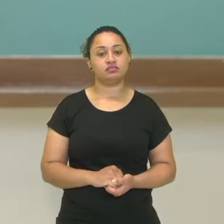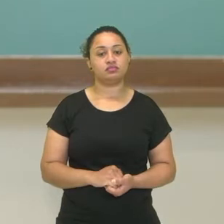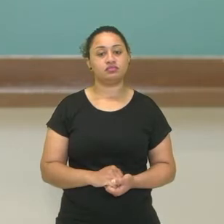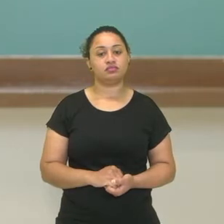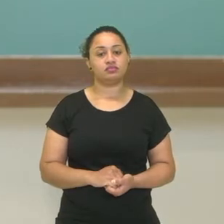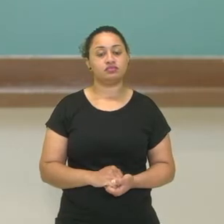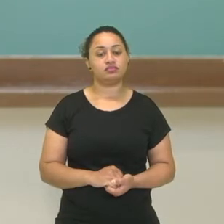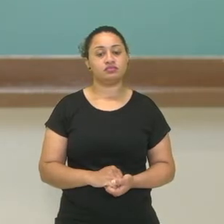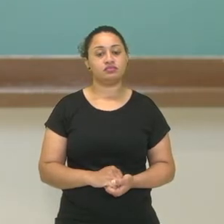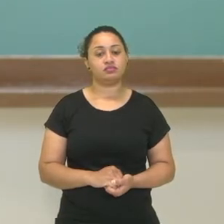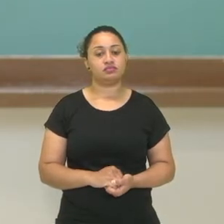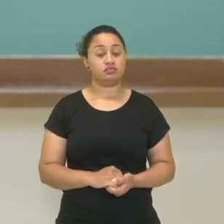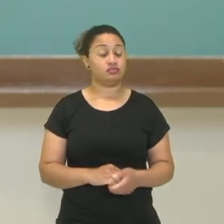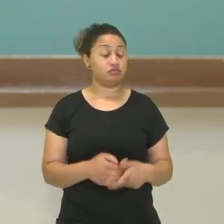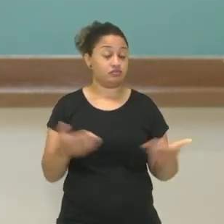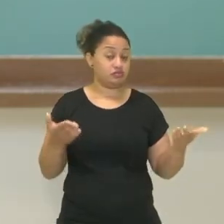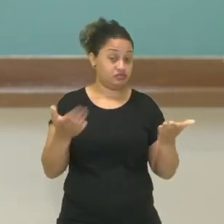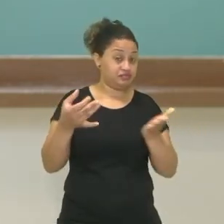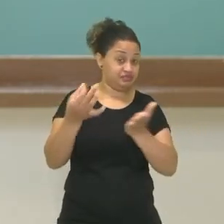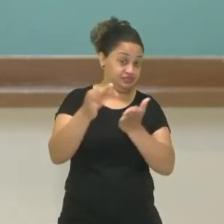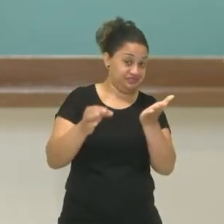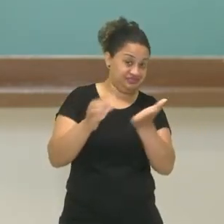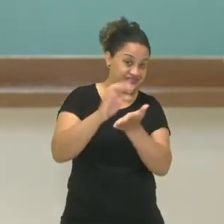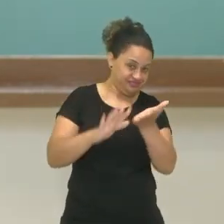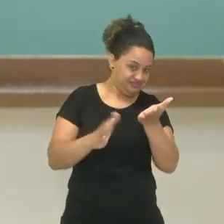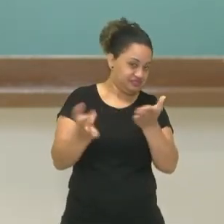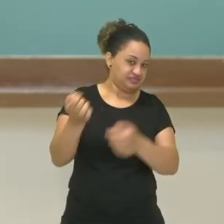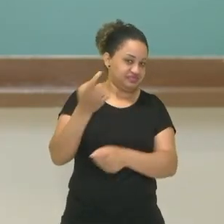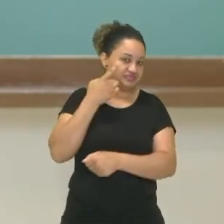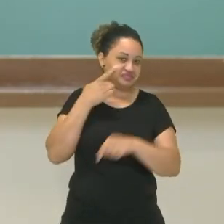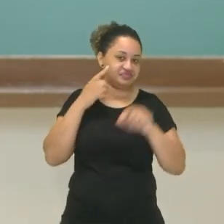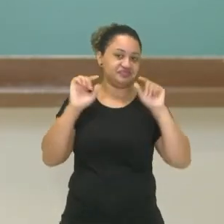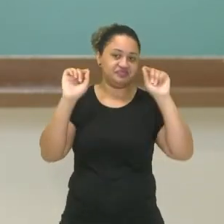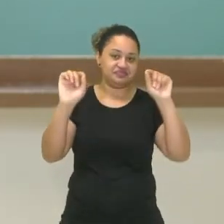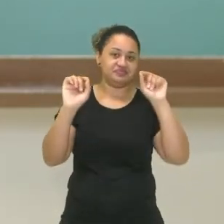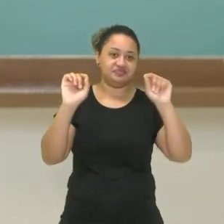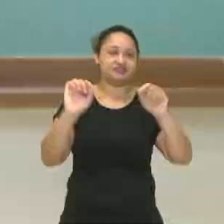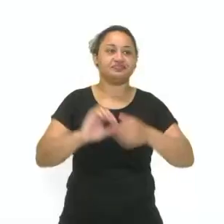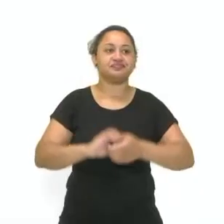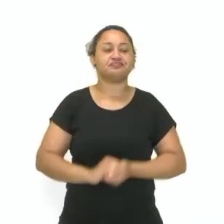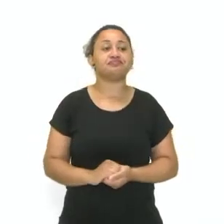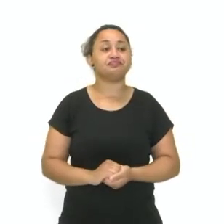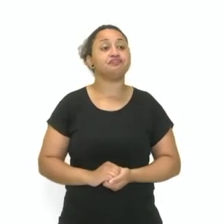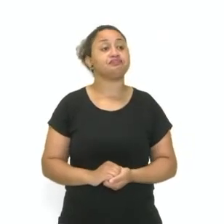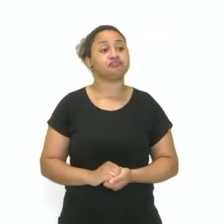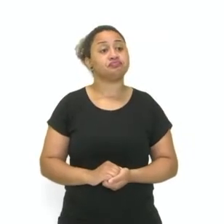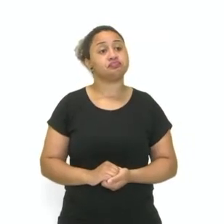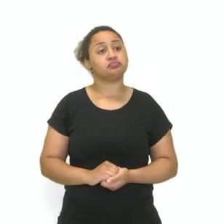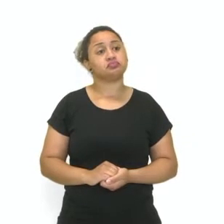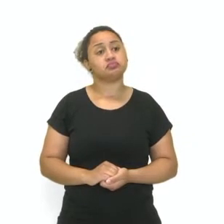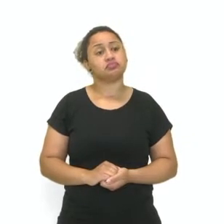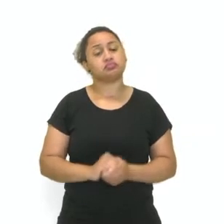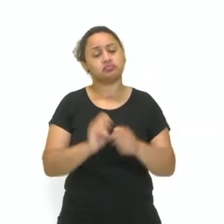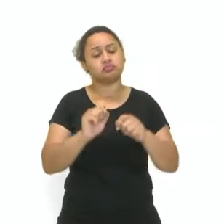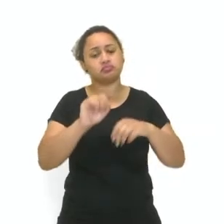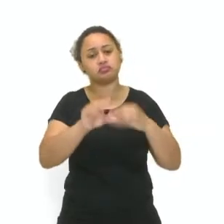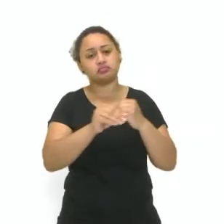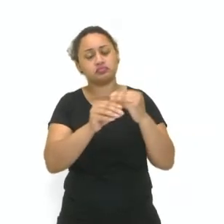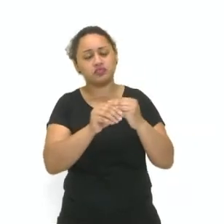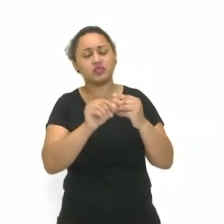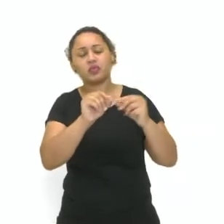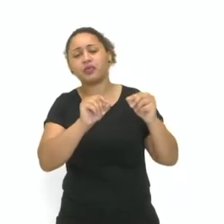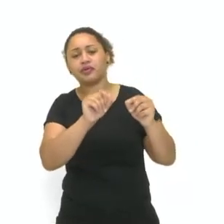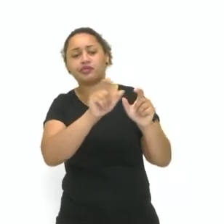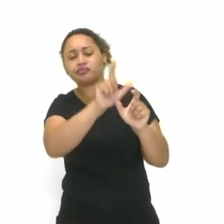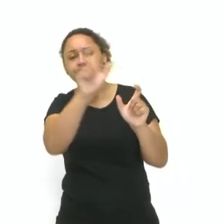Vamos lá, gabaritar? Vem comigo, dá uma olhadinha aqui, ó. A possível complementaridade de proposições.